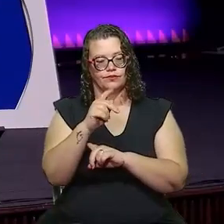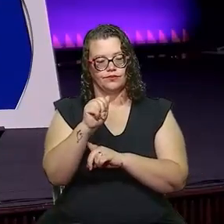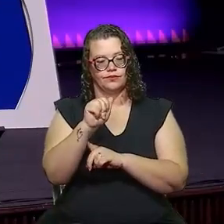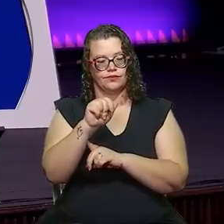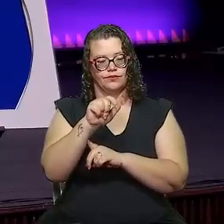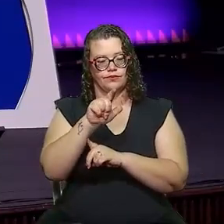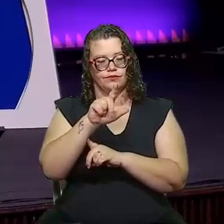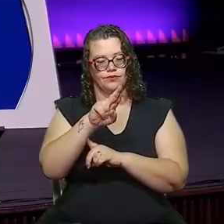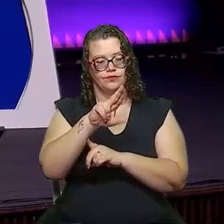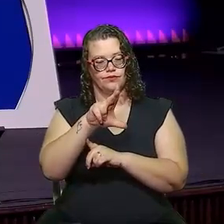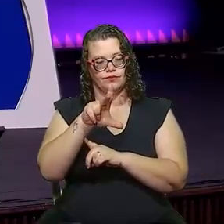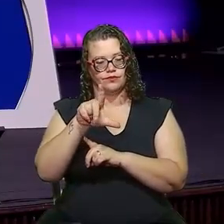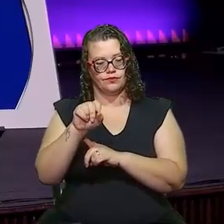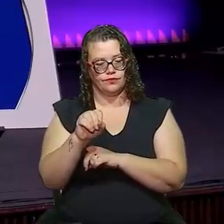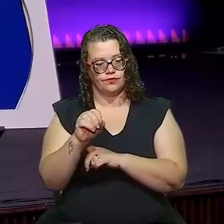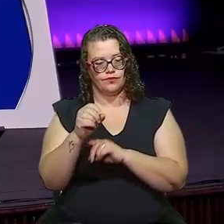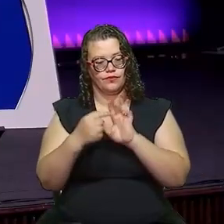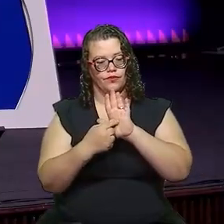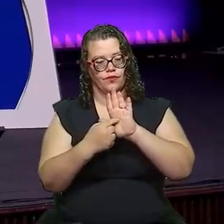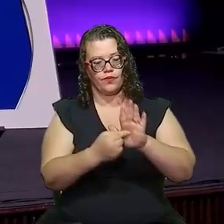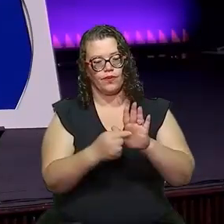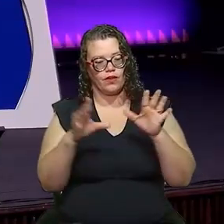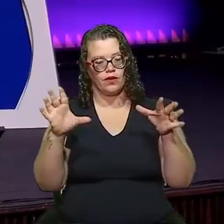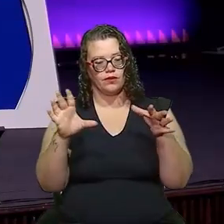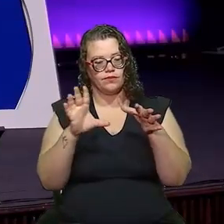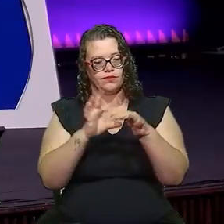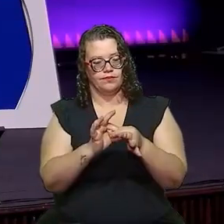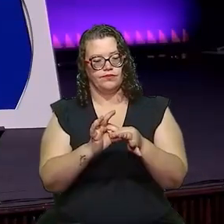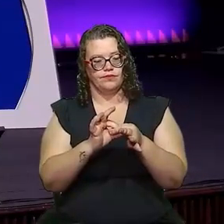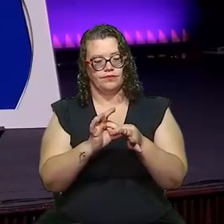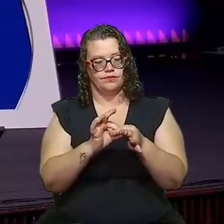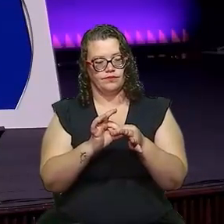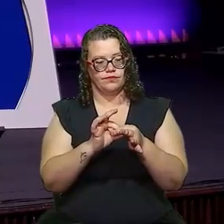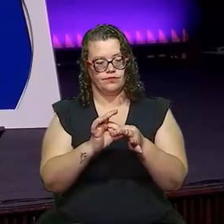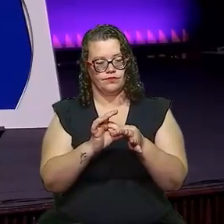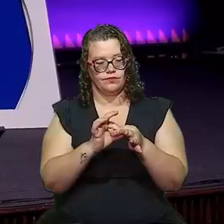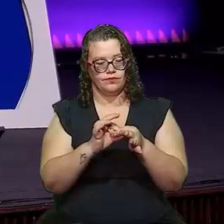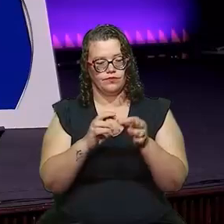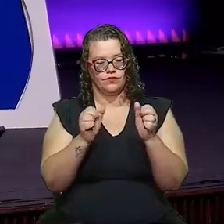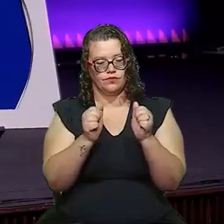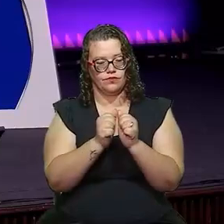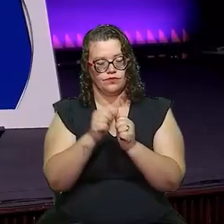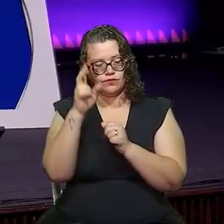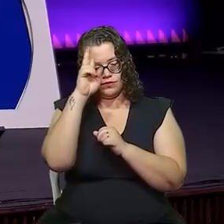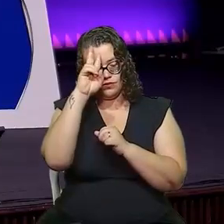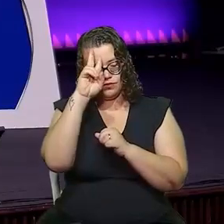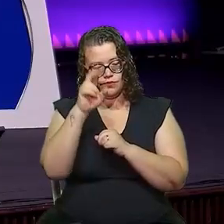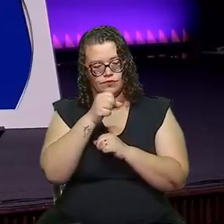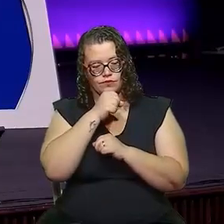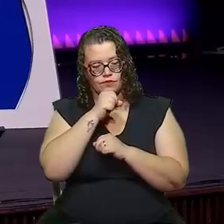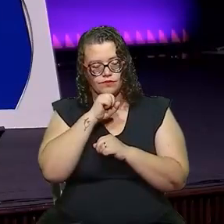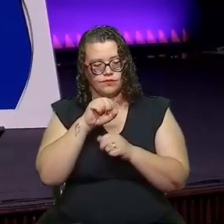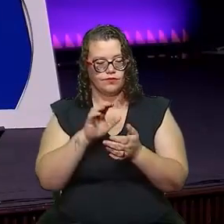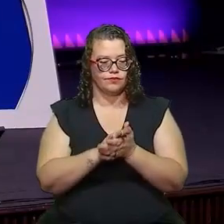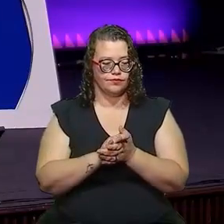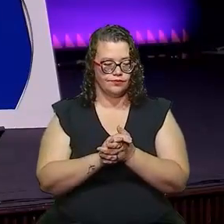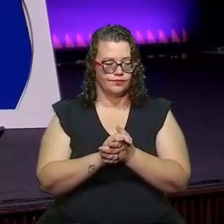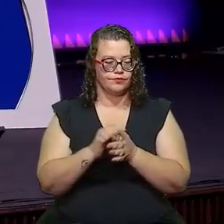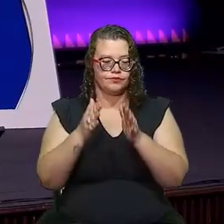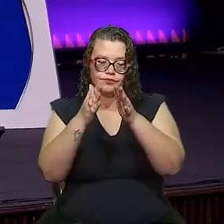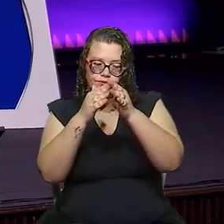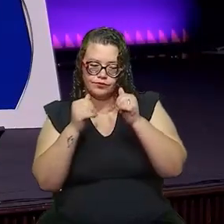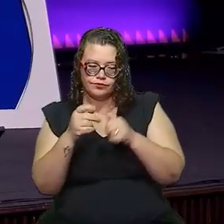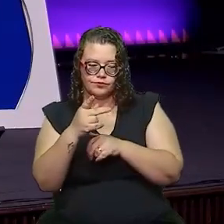listas verticais brancas. Leva no pescoço o crachá dos participantes do evento. A terceira e última pessoa sentada é Calila